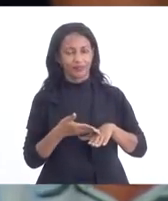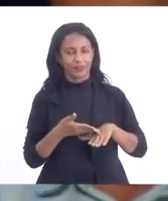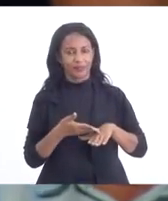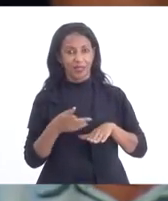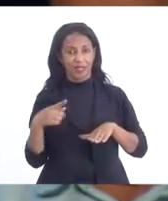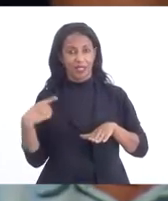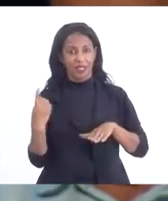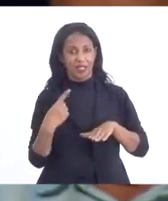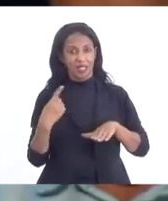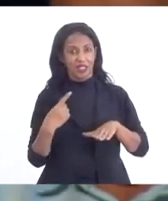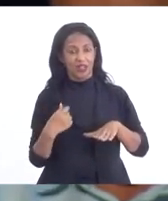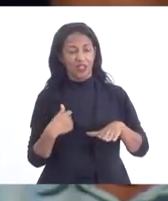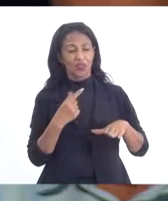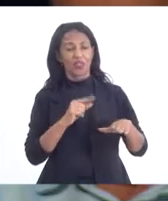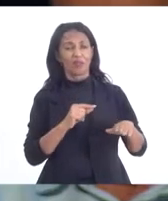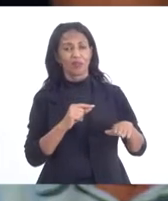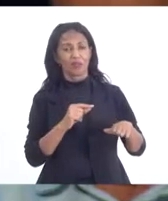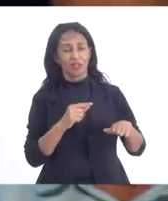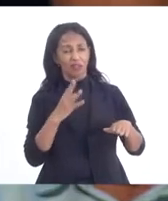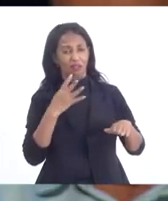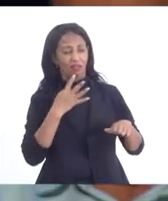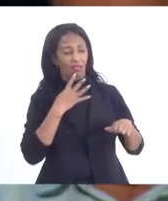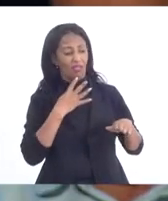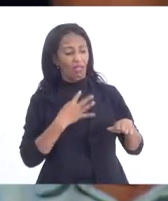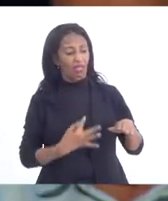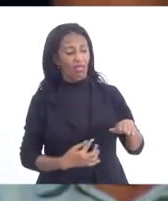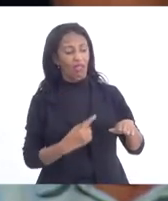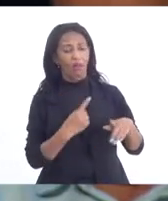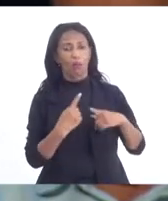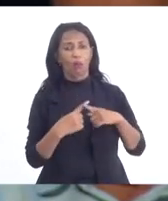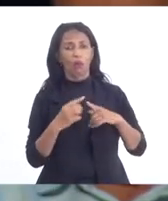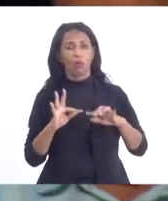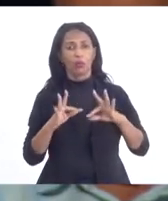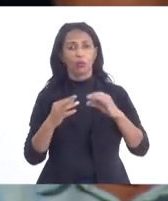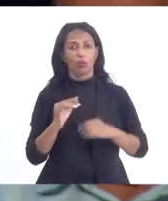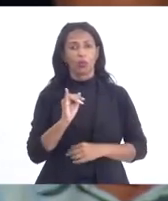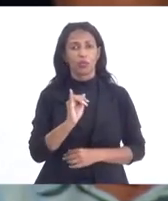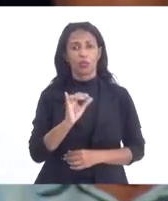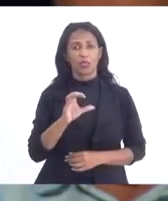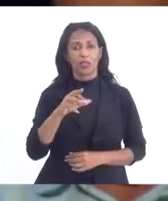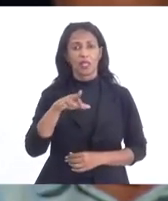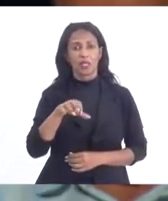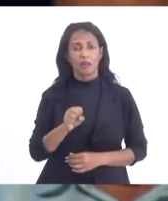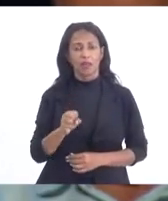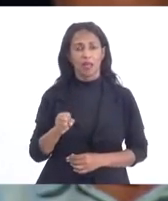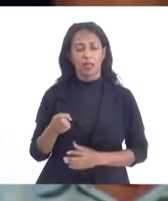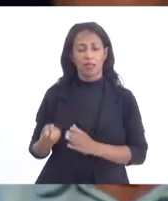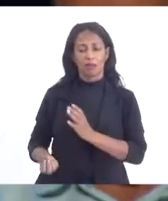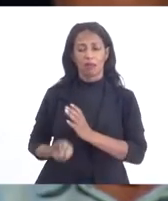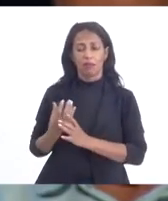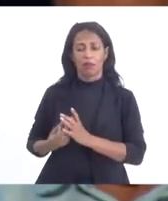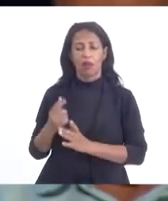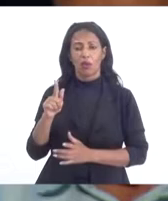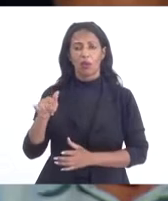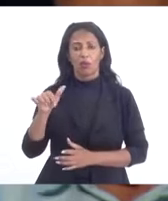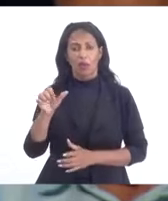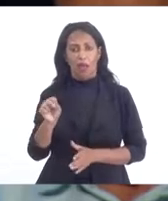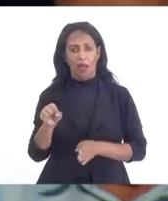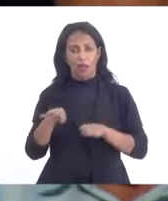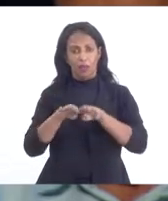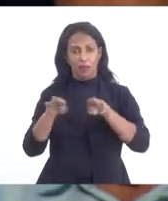nós ficamos chupando o dedo, porque todo o ICMS do gás produzido na nossa